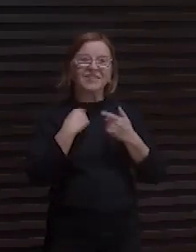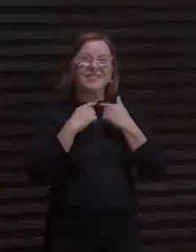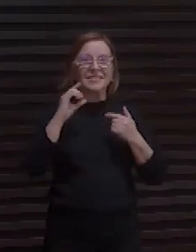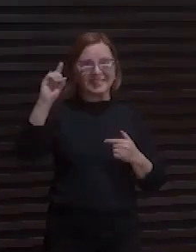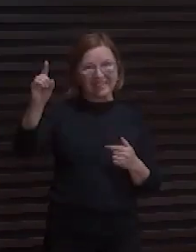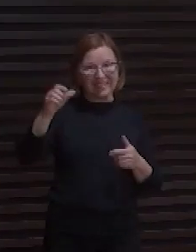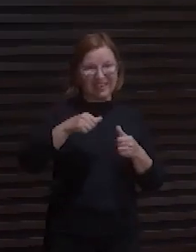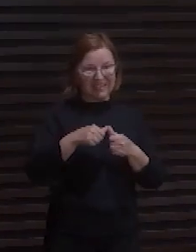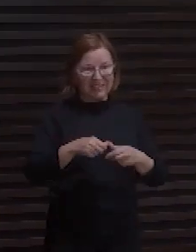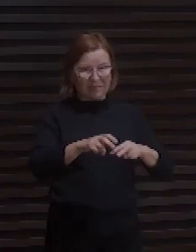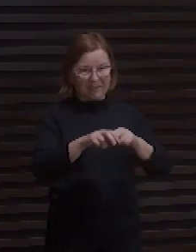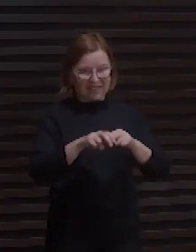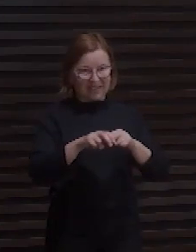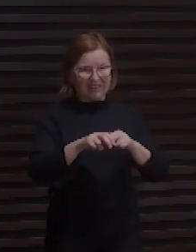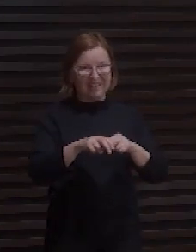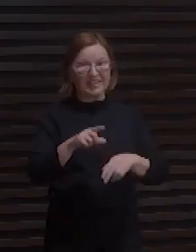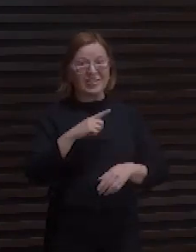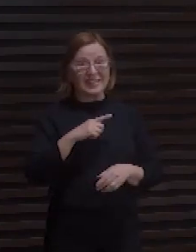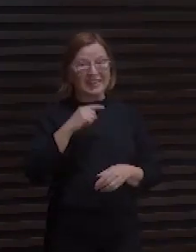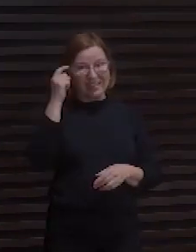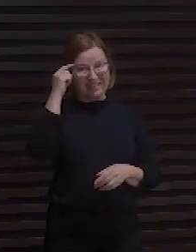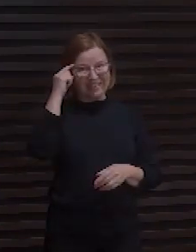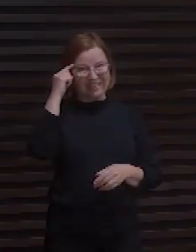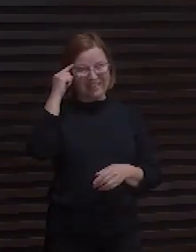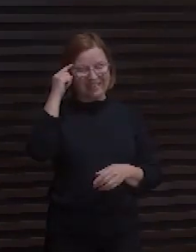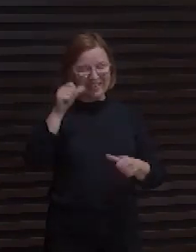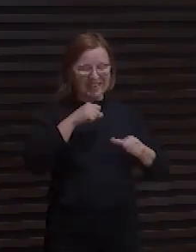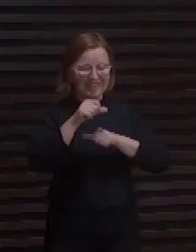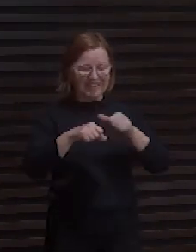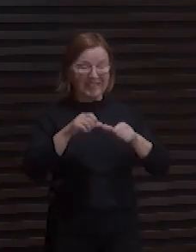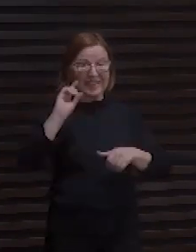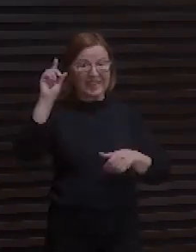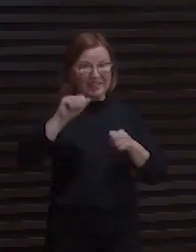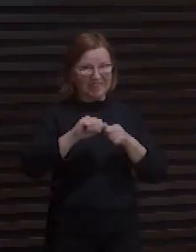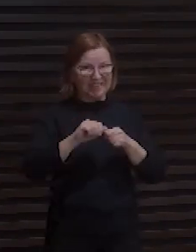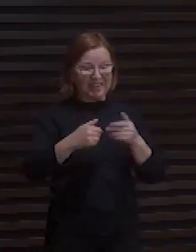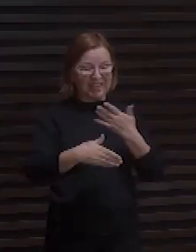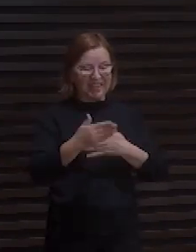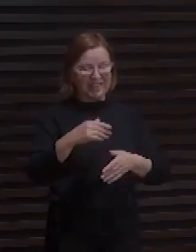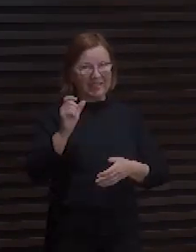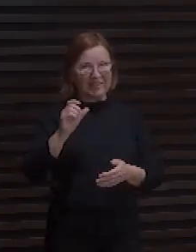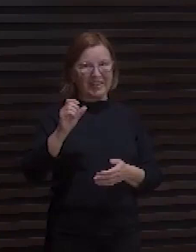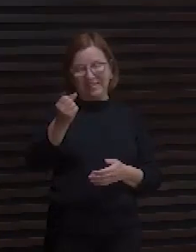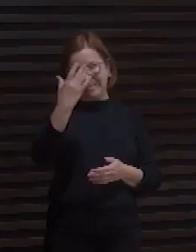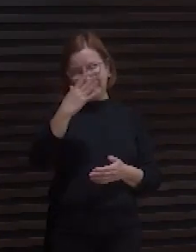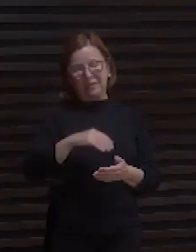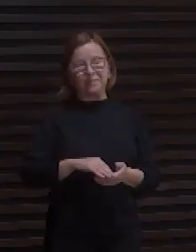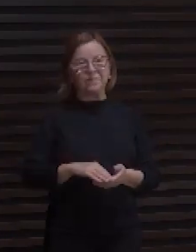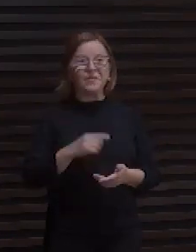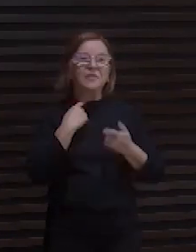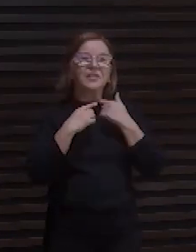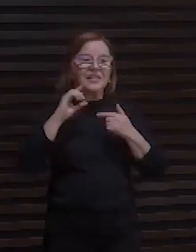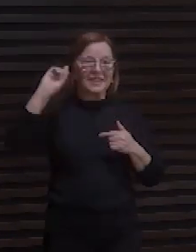de se ter uma mente renovada pela transformação que Deus opera por meio da palavra revelada. A vontade de Deus